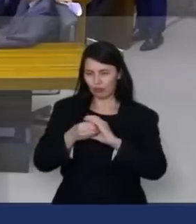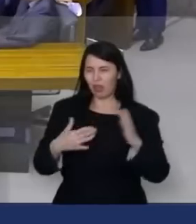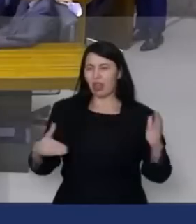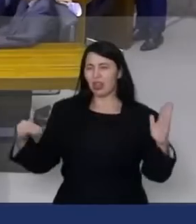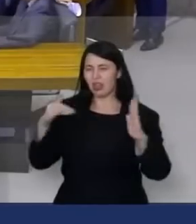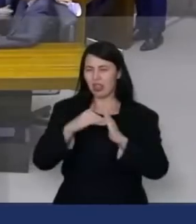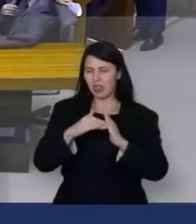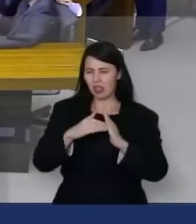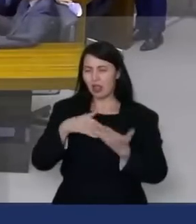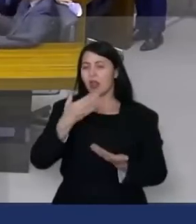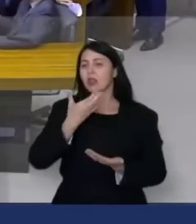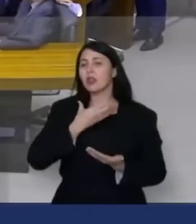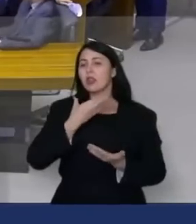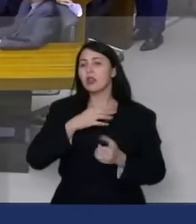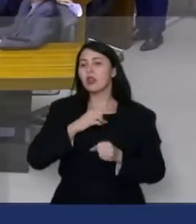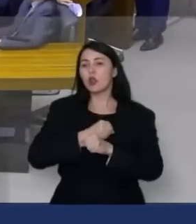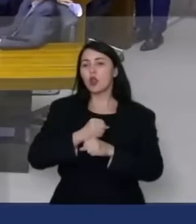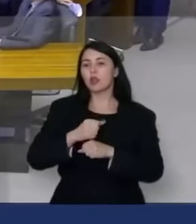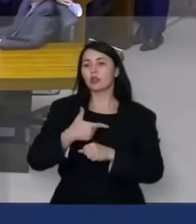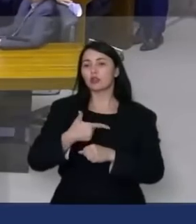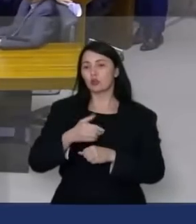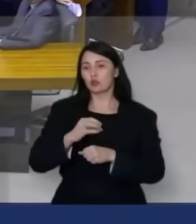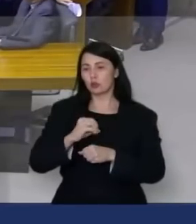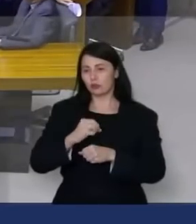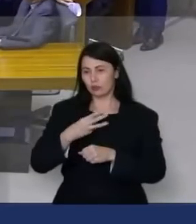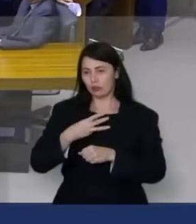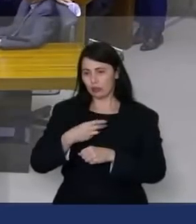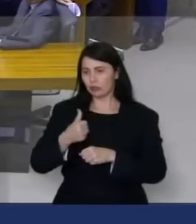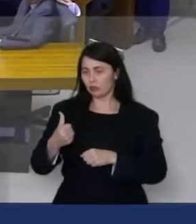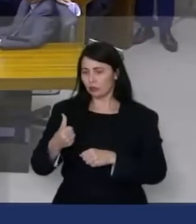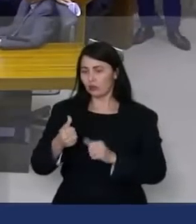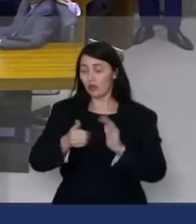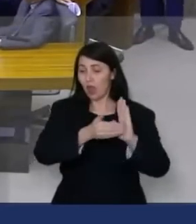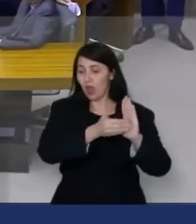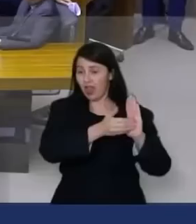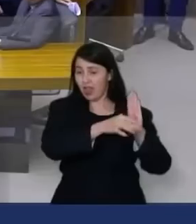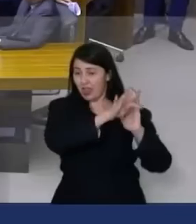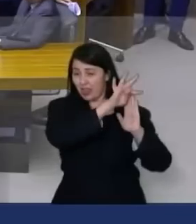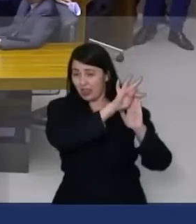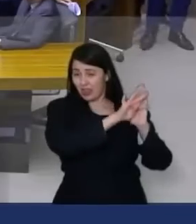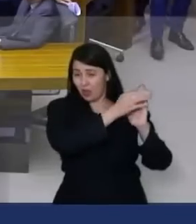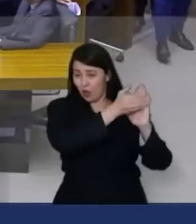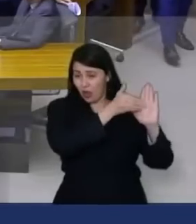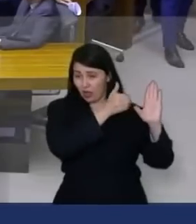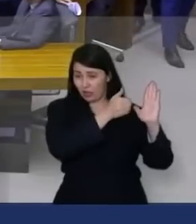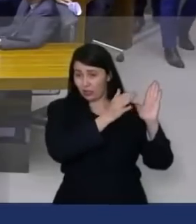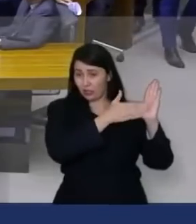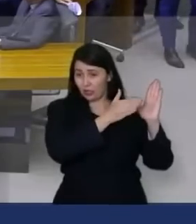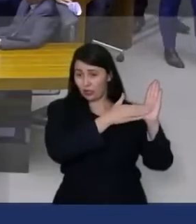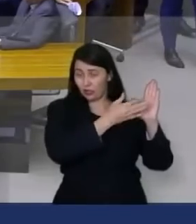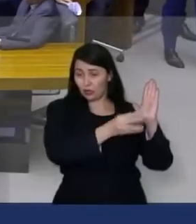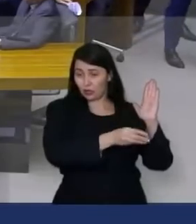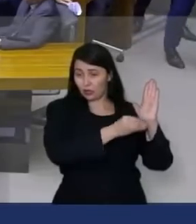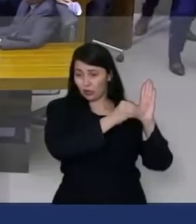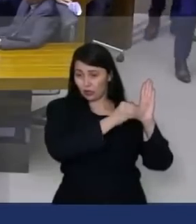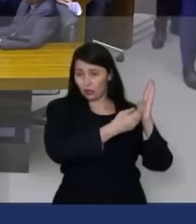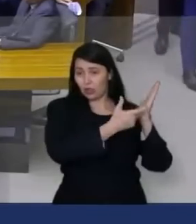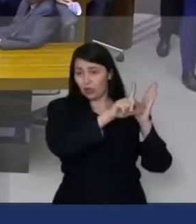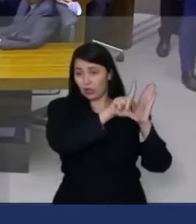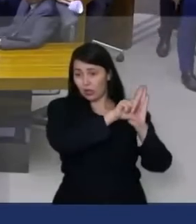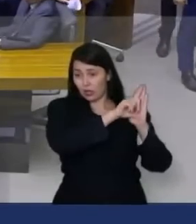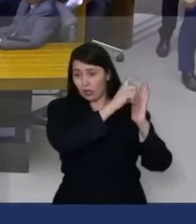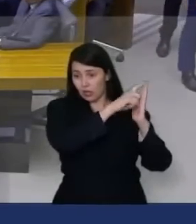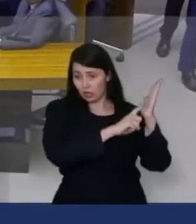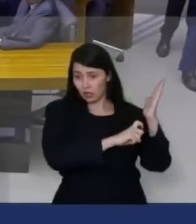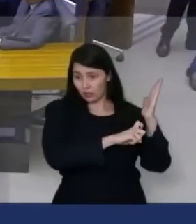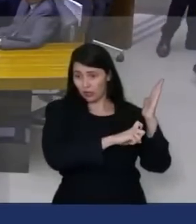de 2032. Portanto, esse trecho foi retirado da proposta de emenda à Constituição que trata da reforma tributária. Na presidência